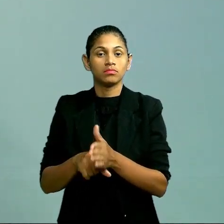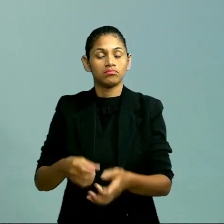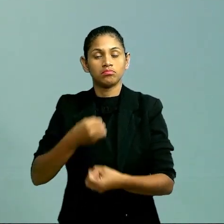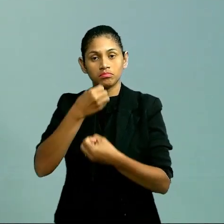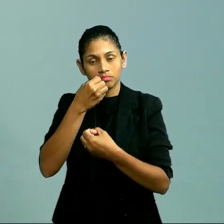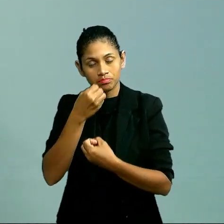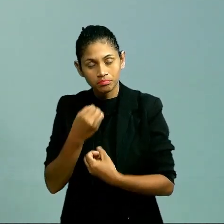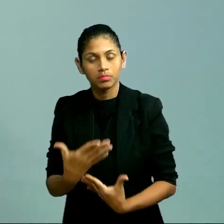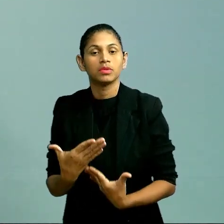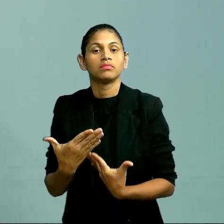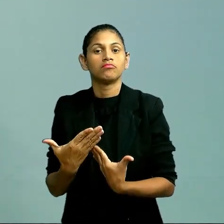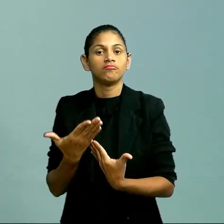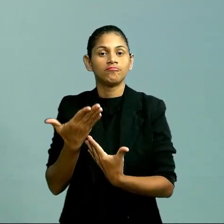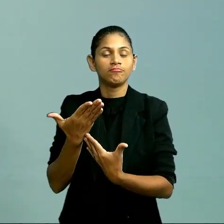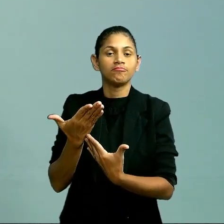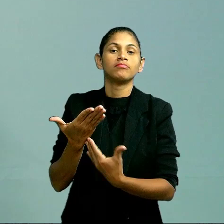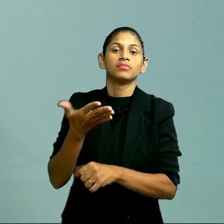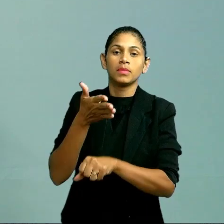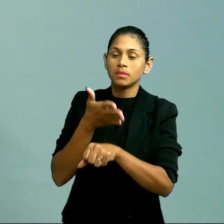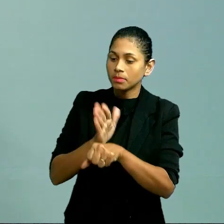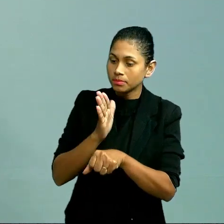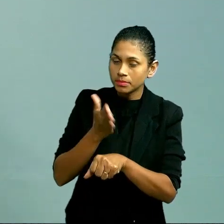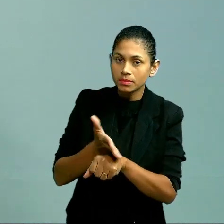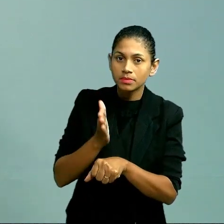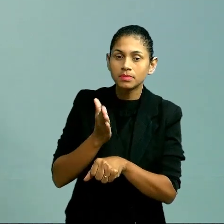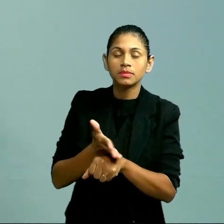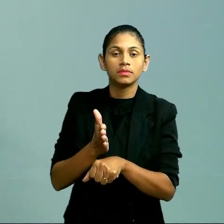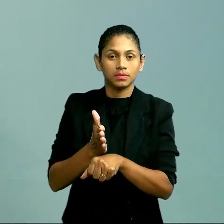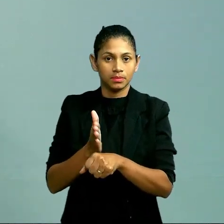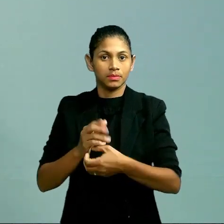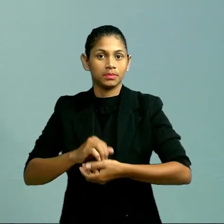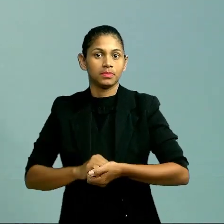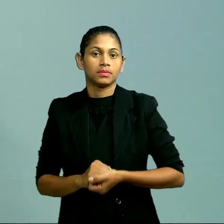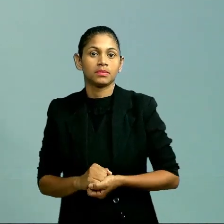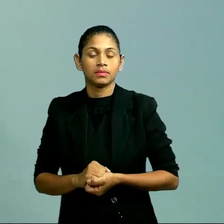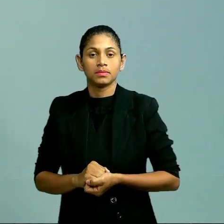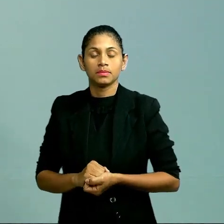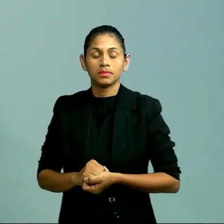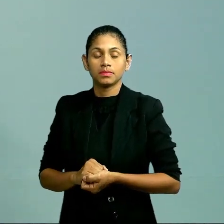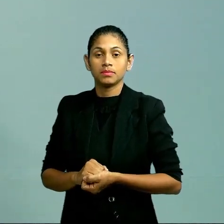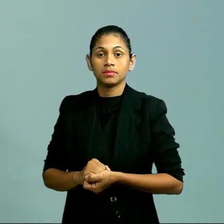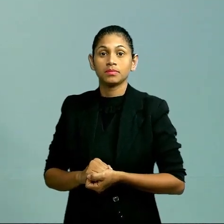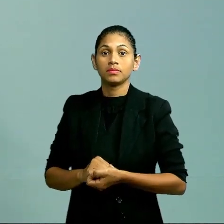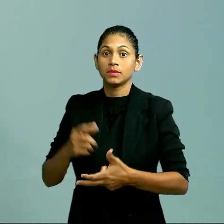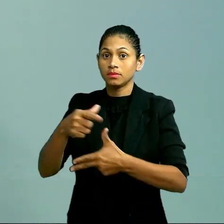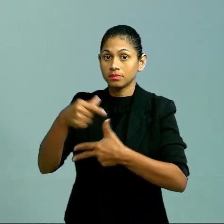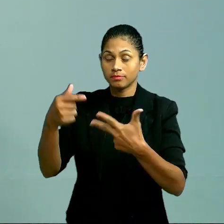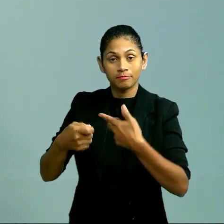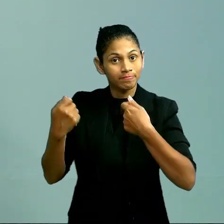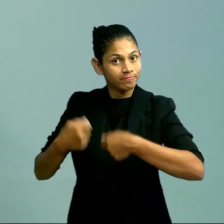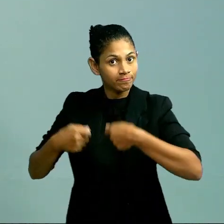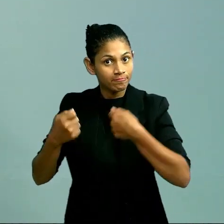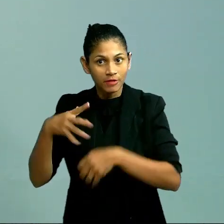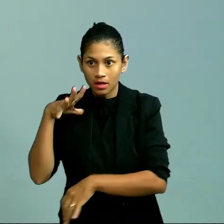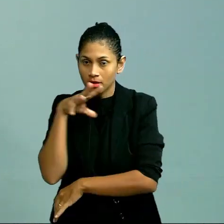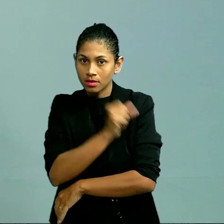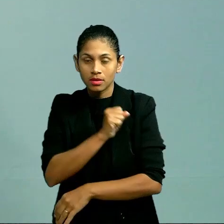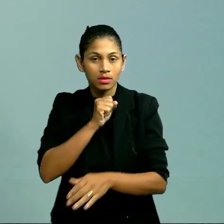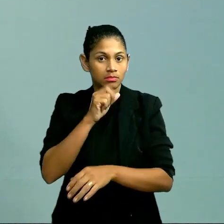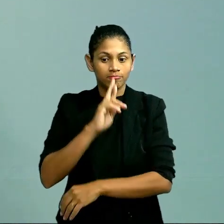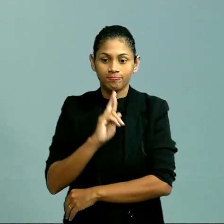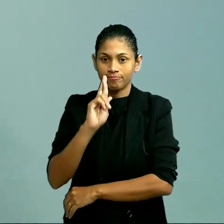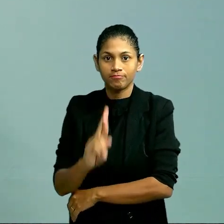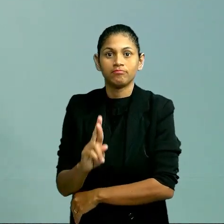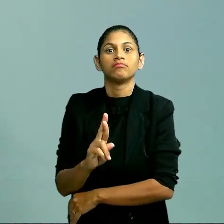na hora de resolver no Enem, tá bom? Você sabe que no Enem você tem que ser rápido na hora de resolver as questões. E por